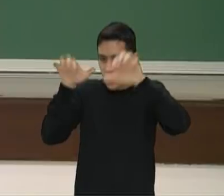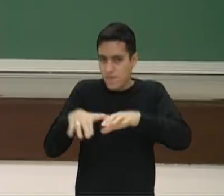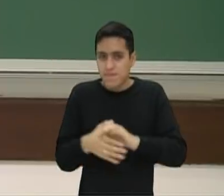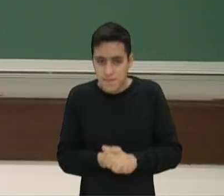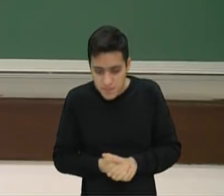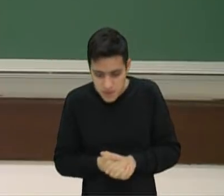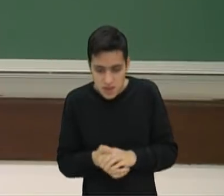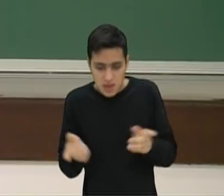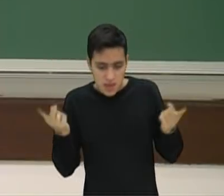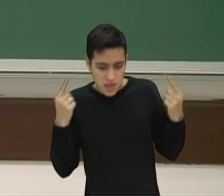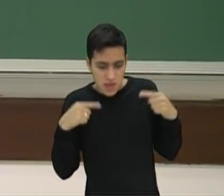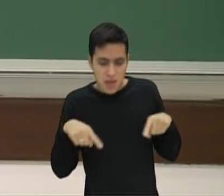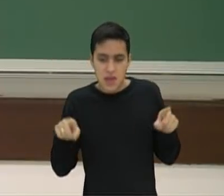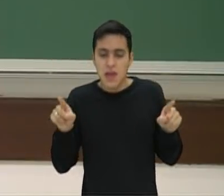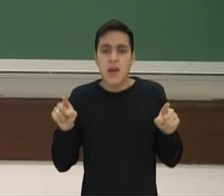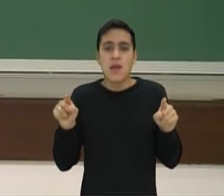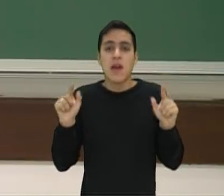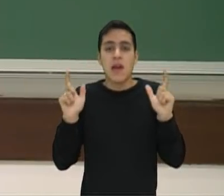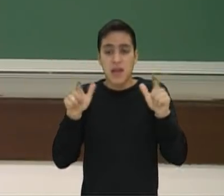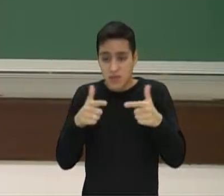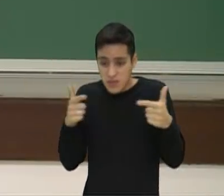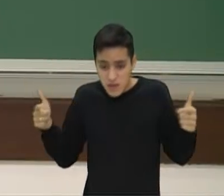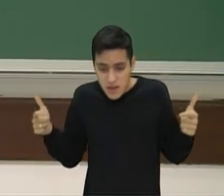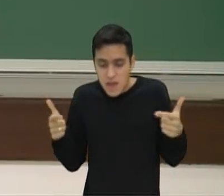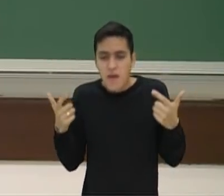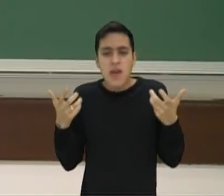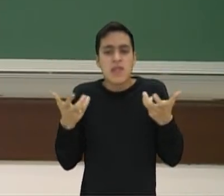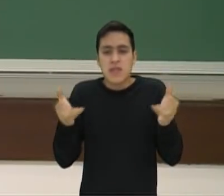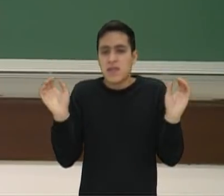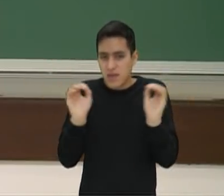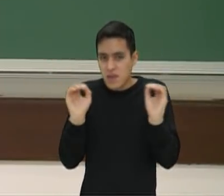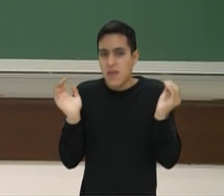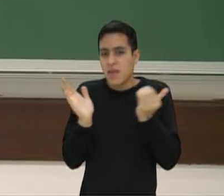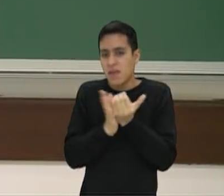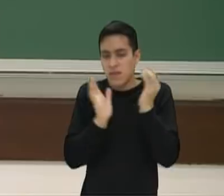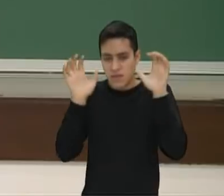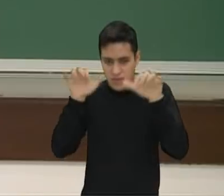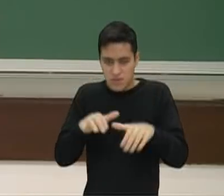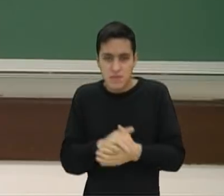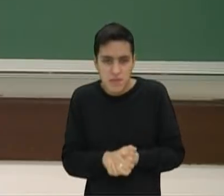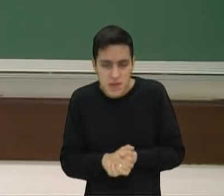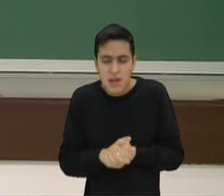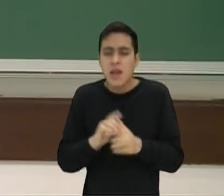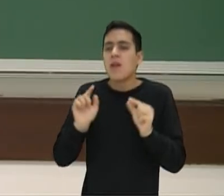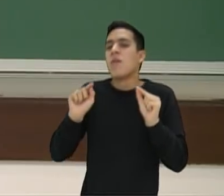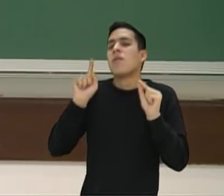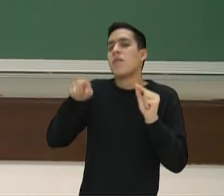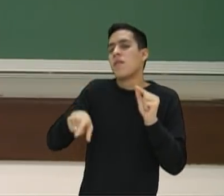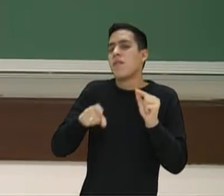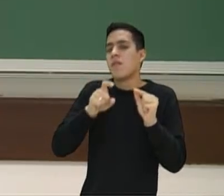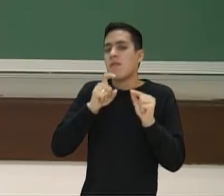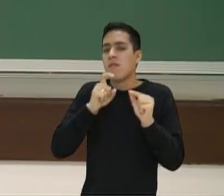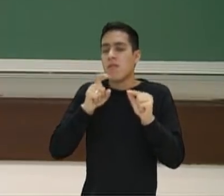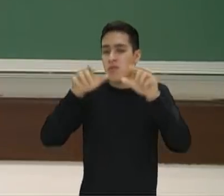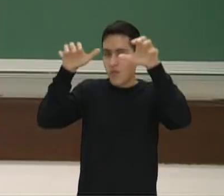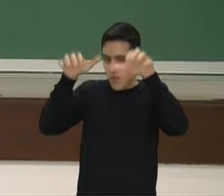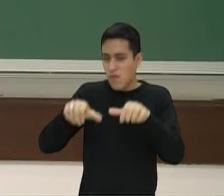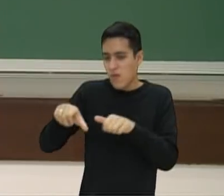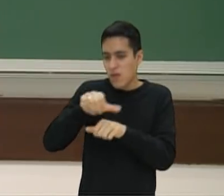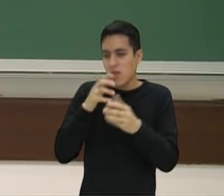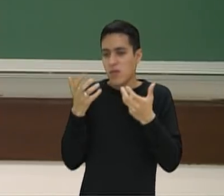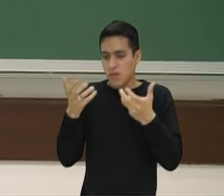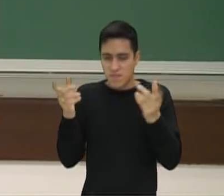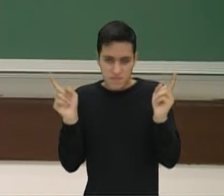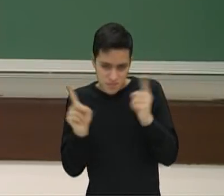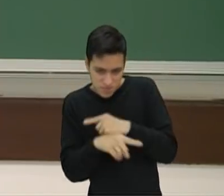há seca, aonde não há seca, chove, aonde há chuva, acontece